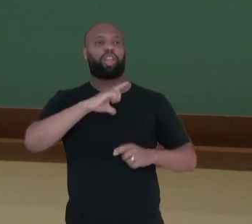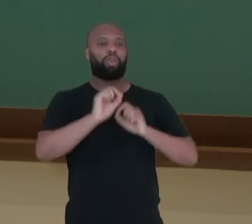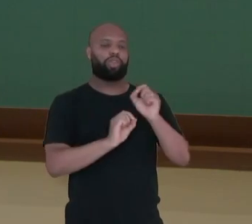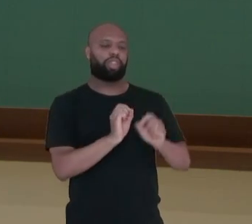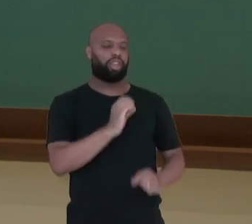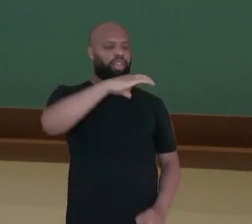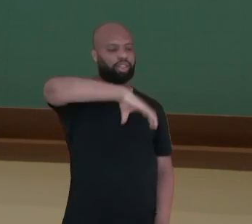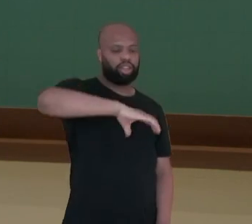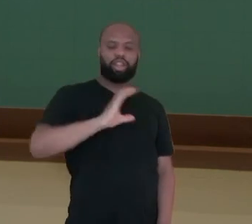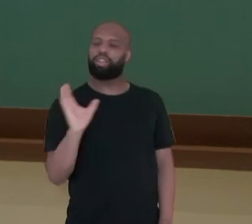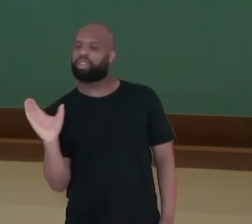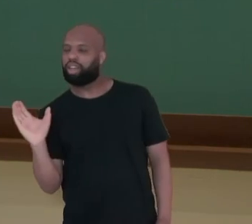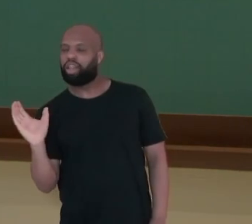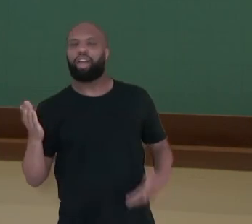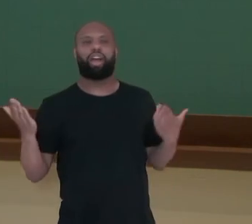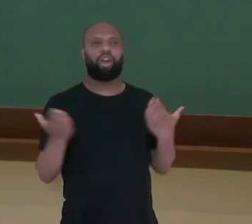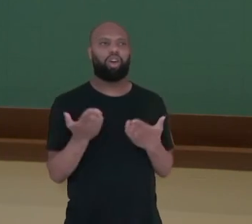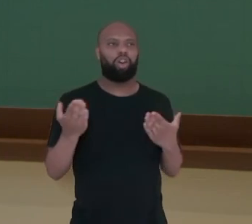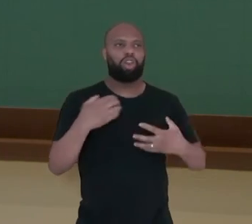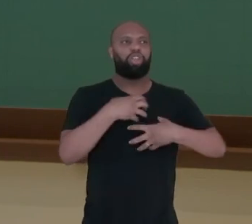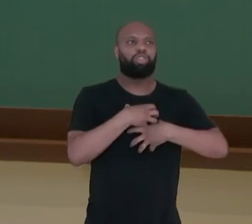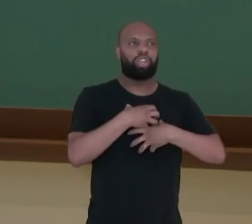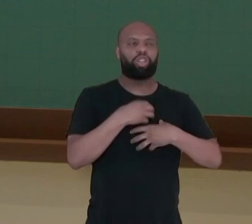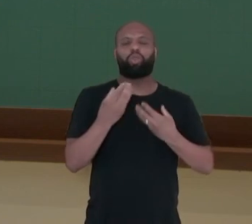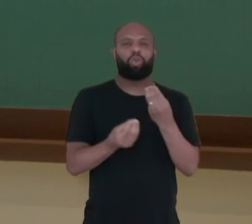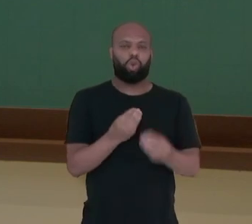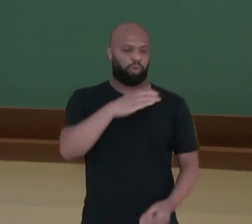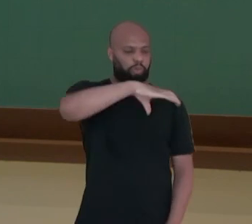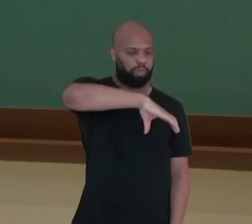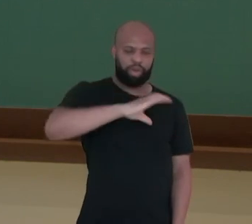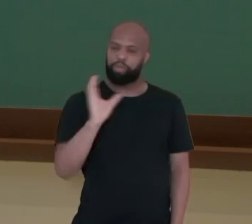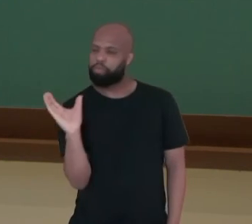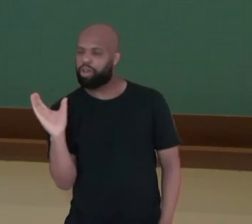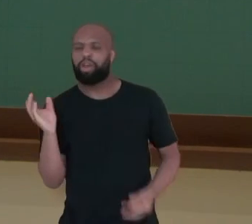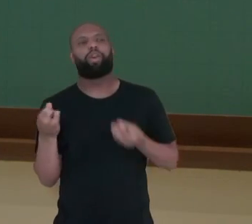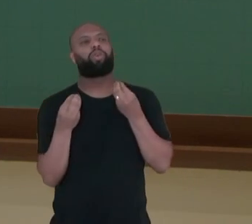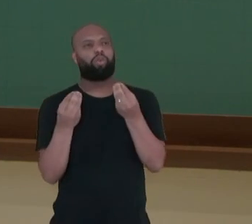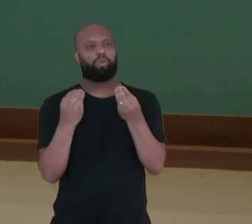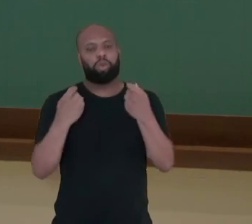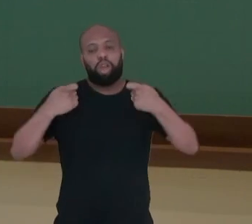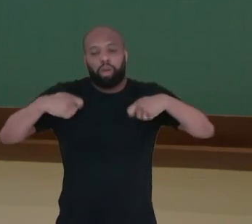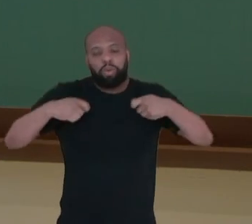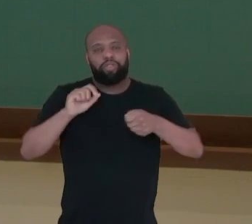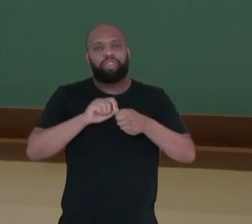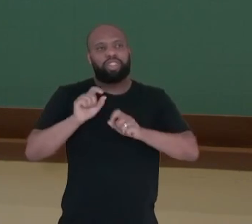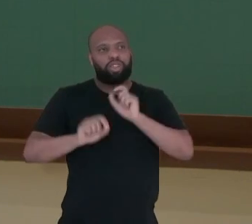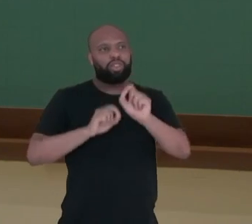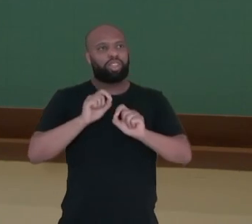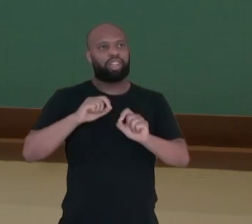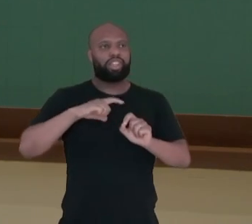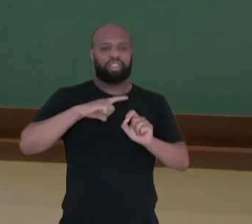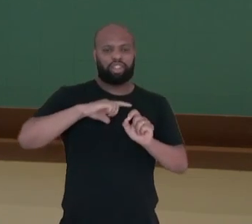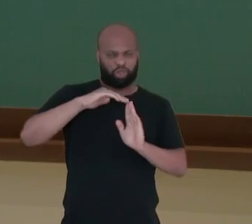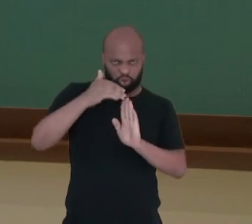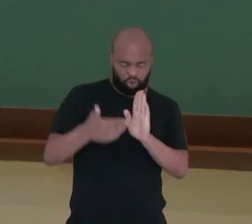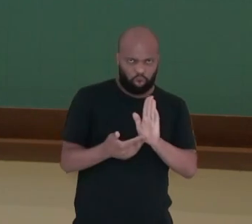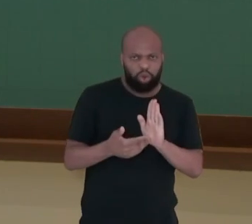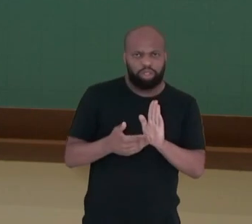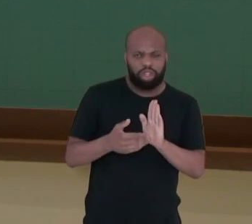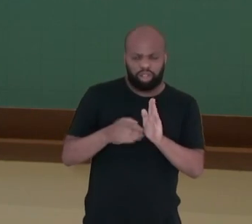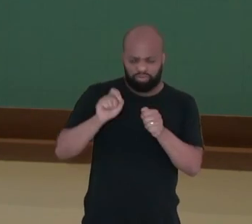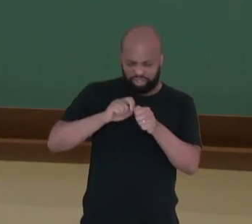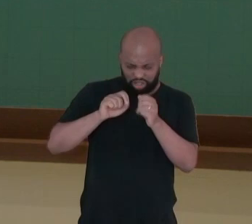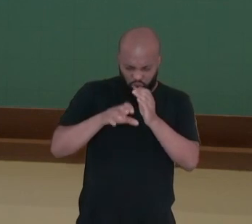concavidade. Agora ele está falando para onde que é voltado, se é para cima ou se é para baixo. Preciso fazer todo o exercício para saber